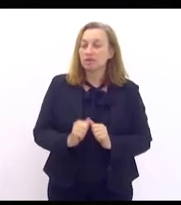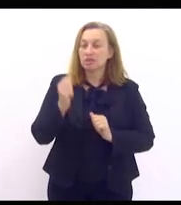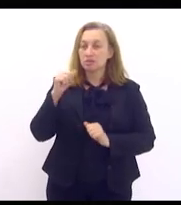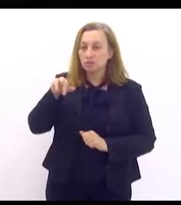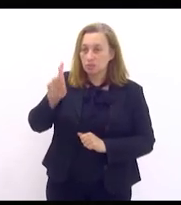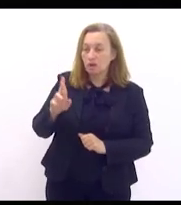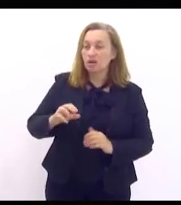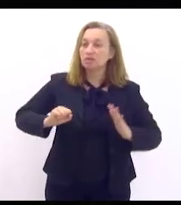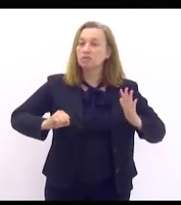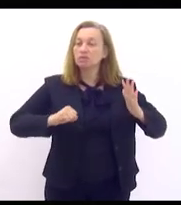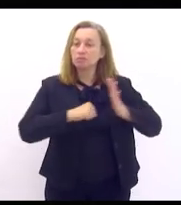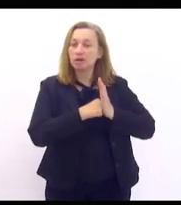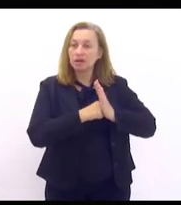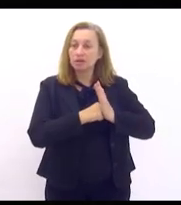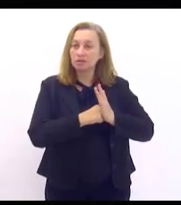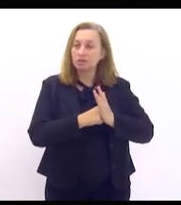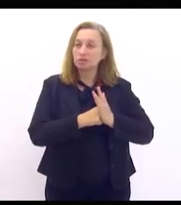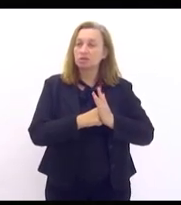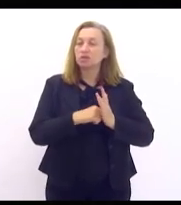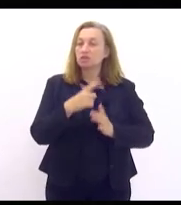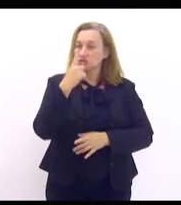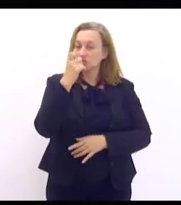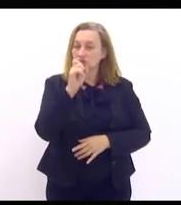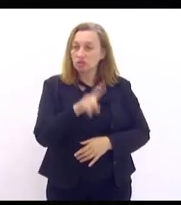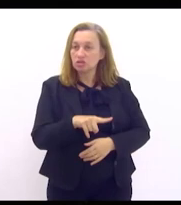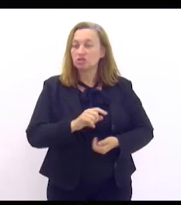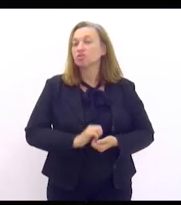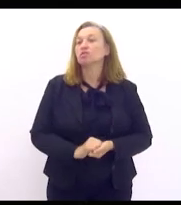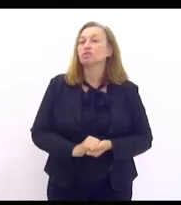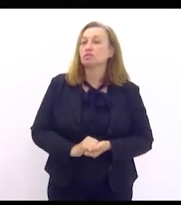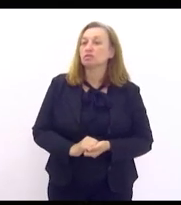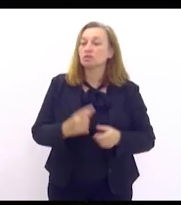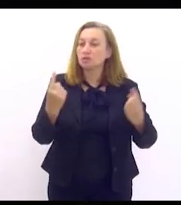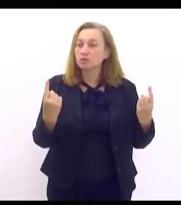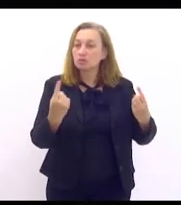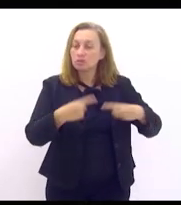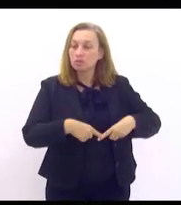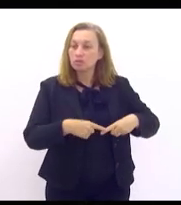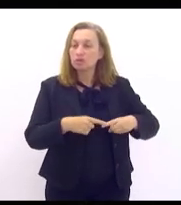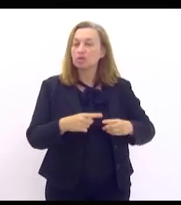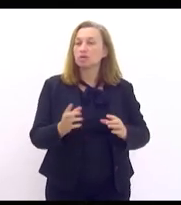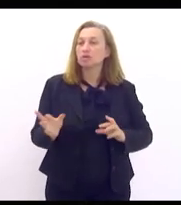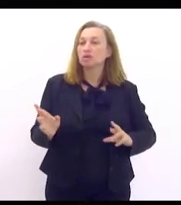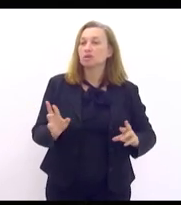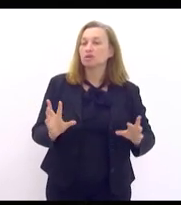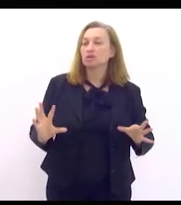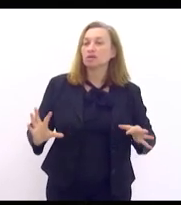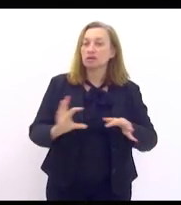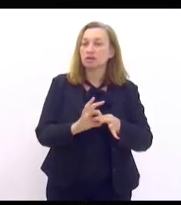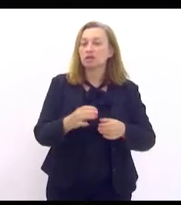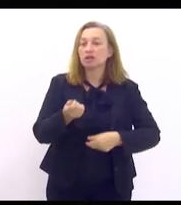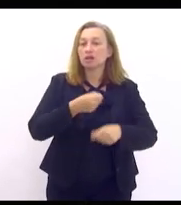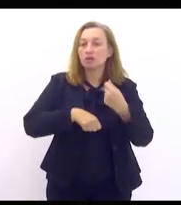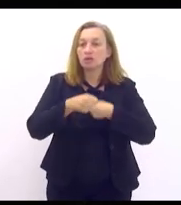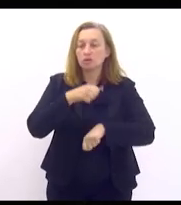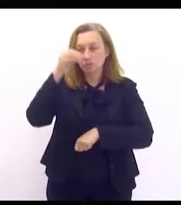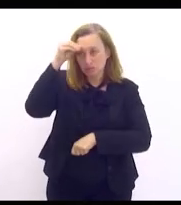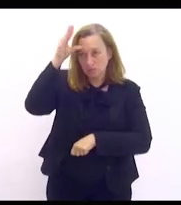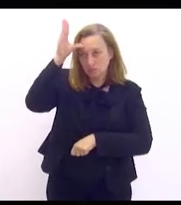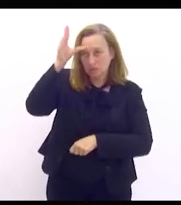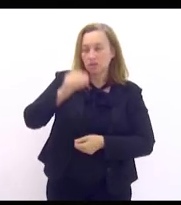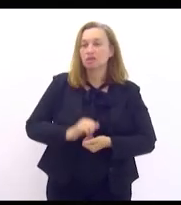dos impactos de resíduos sólidos, a vantagem competitiva associada à economia do